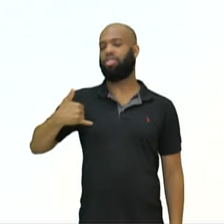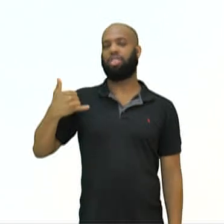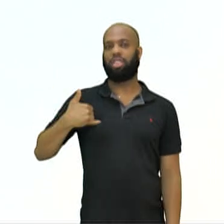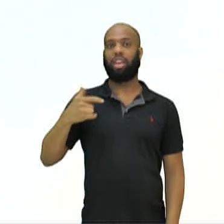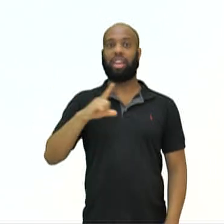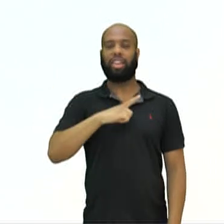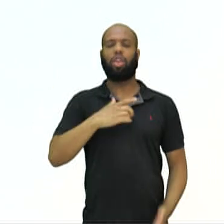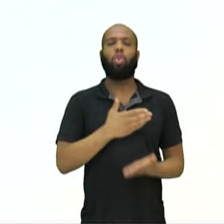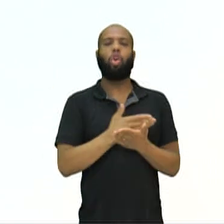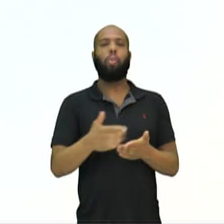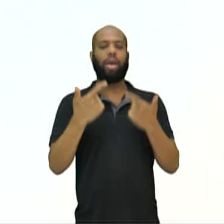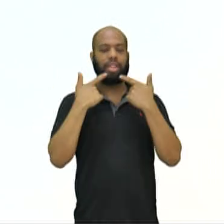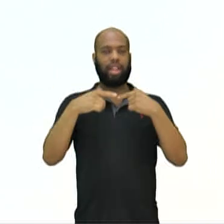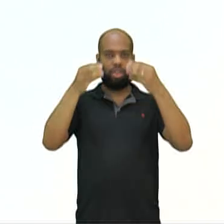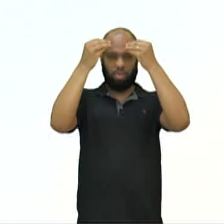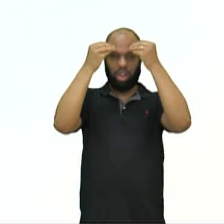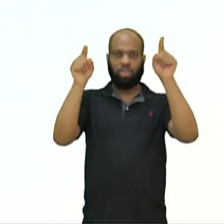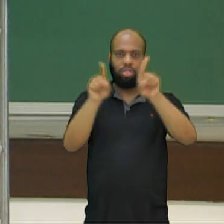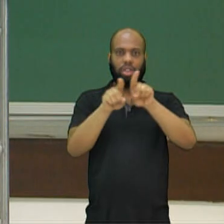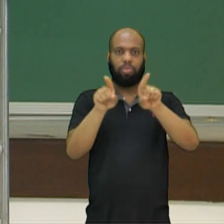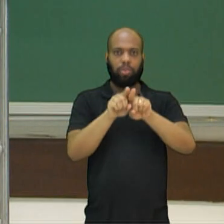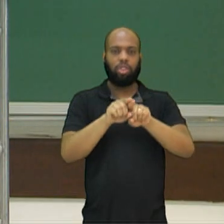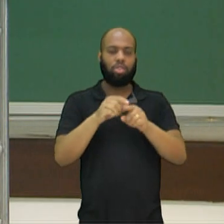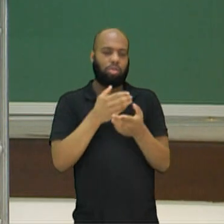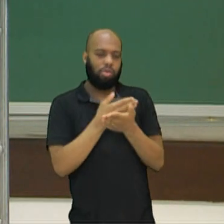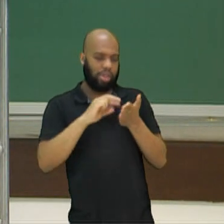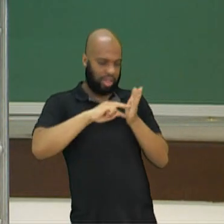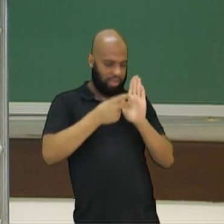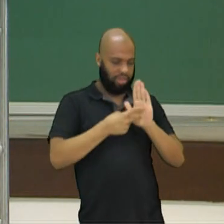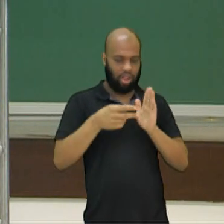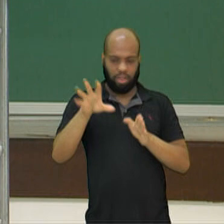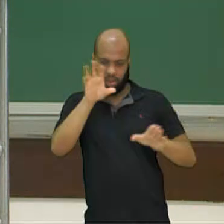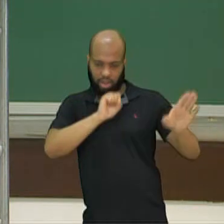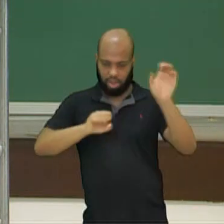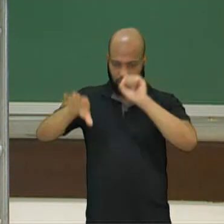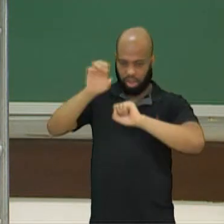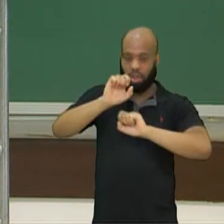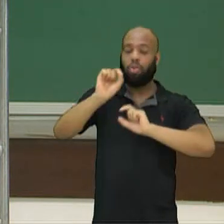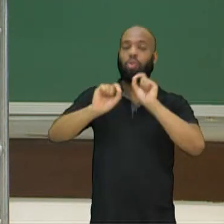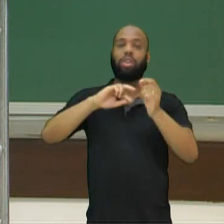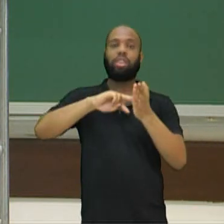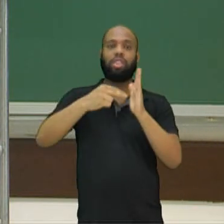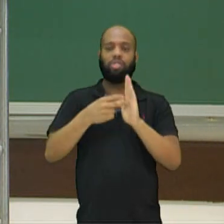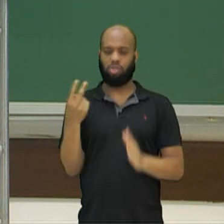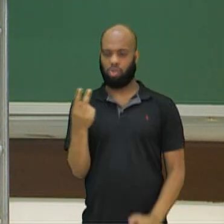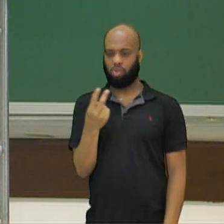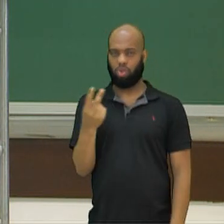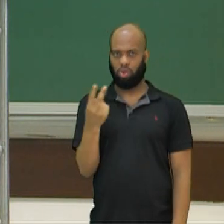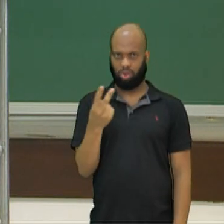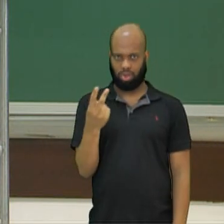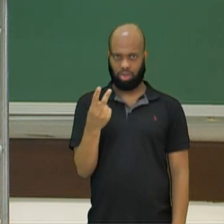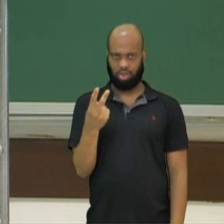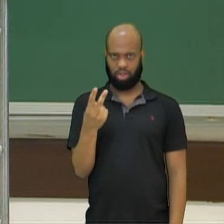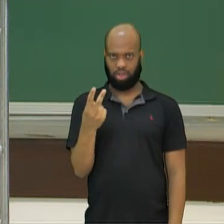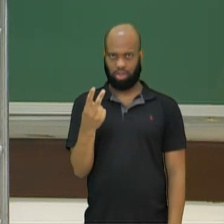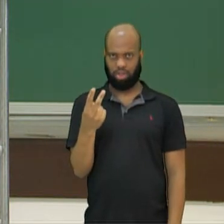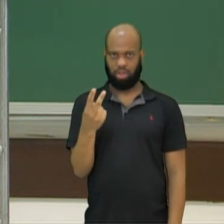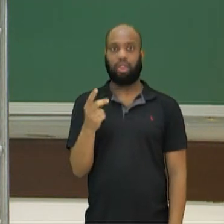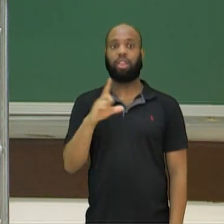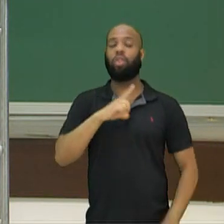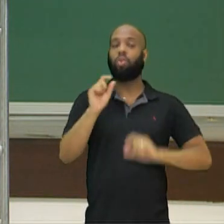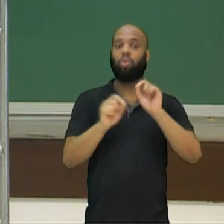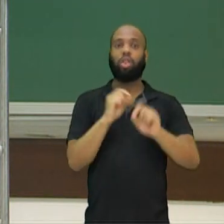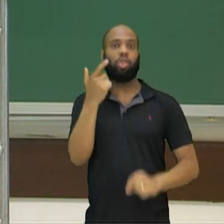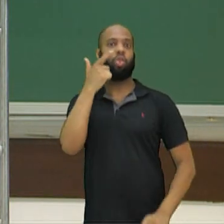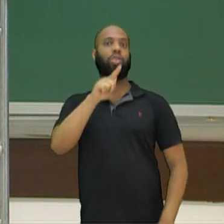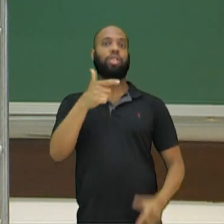e representação por símbolos. Bem, pessoal, o que é esse estágio dos 2 aos 7 anos? Domínio da